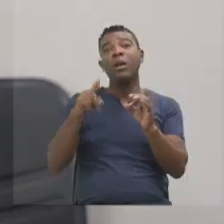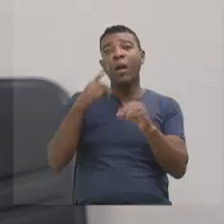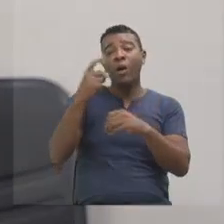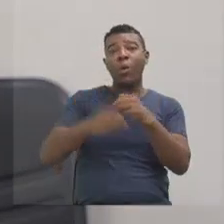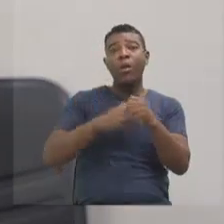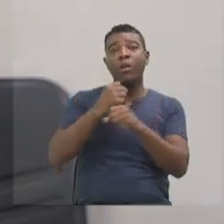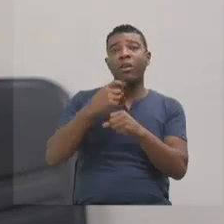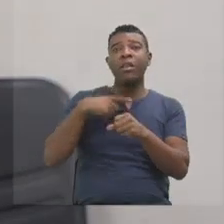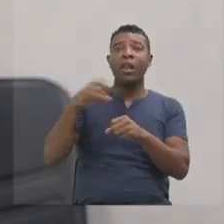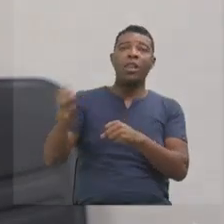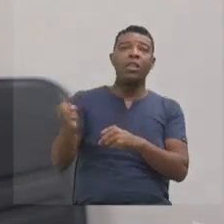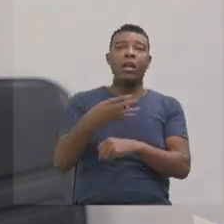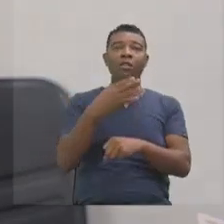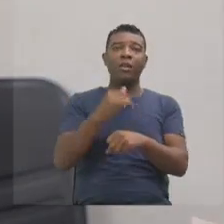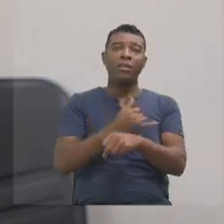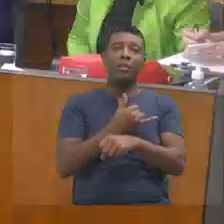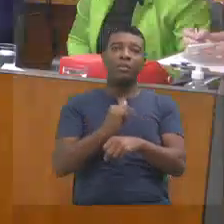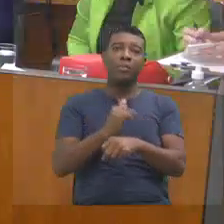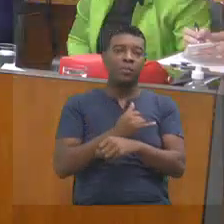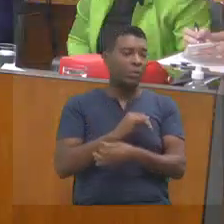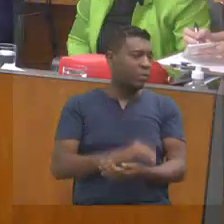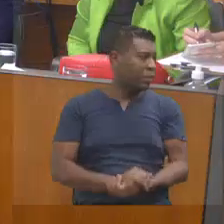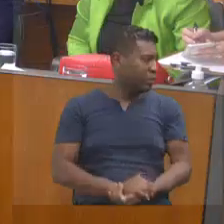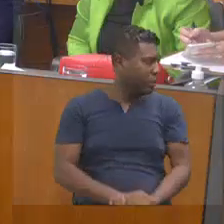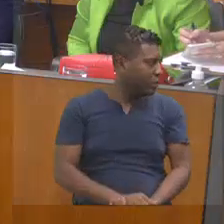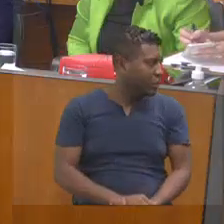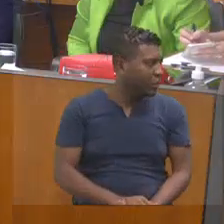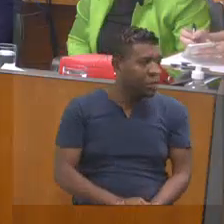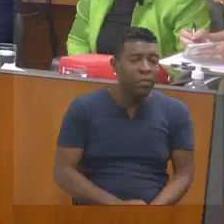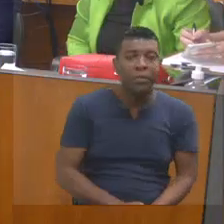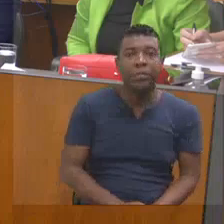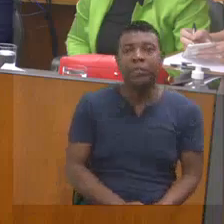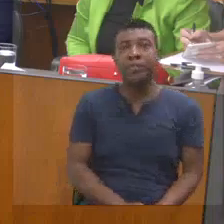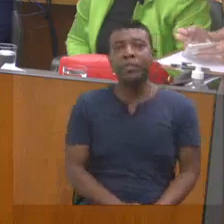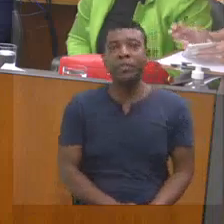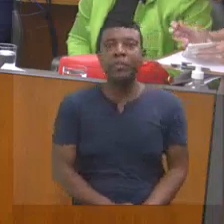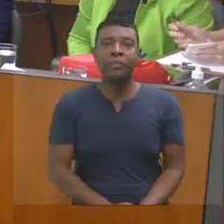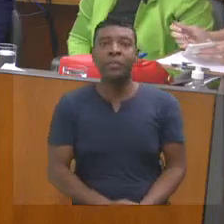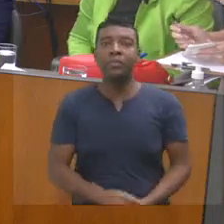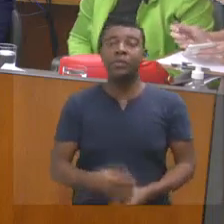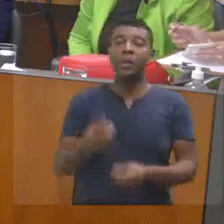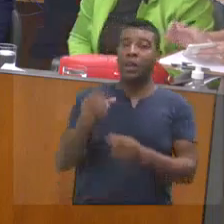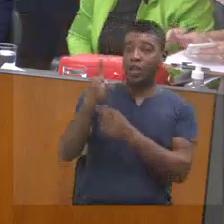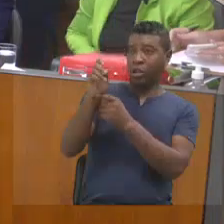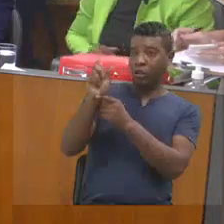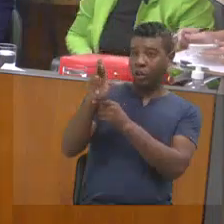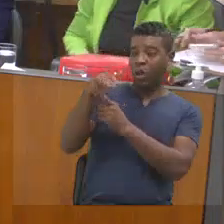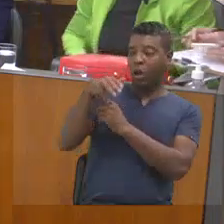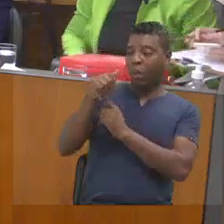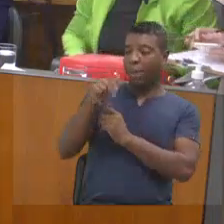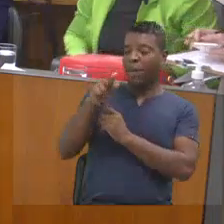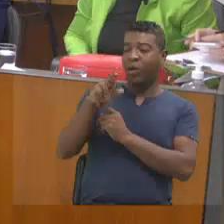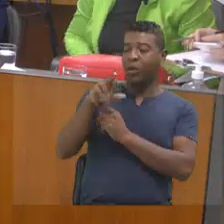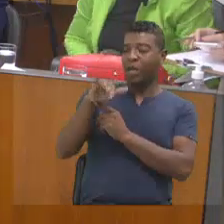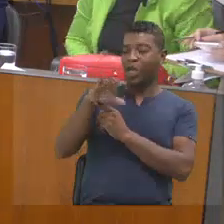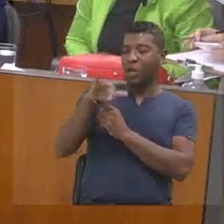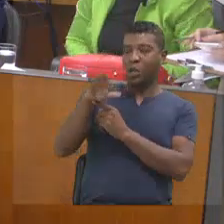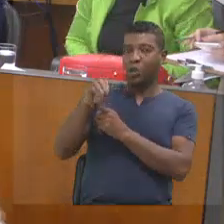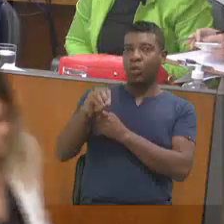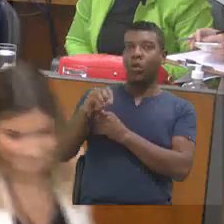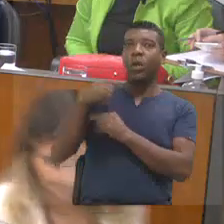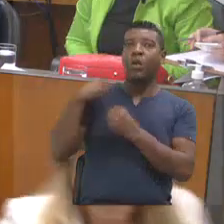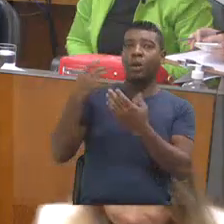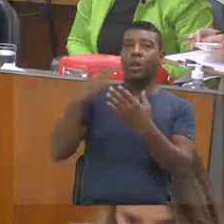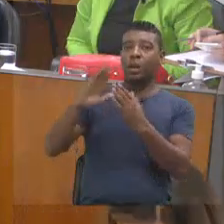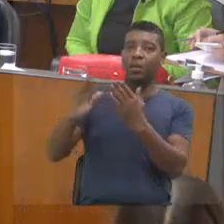estratégia Dr Maurício eu queria dizer que o projeto do Senhor foi anexado ao